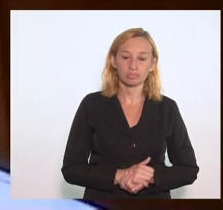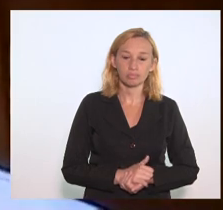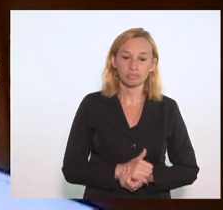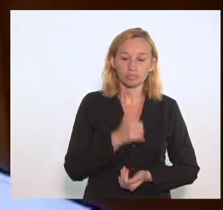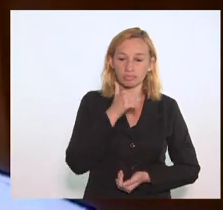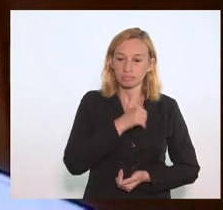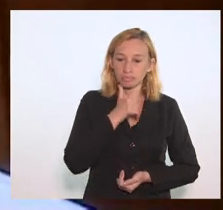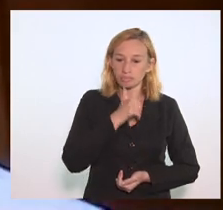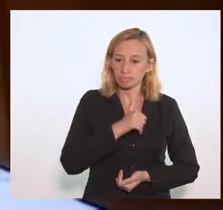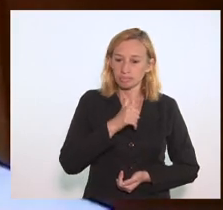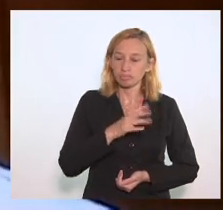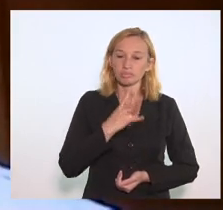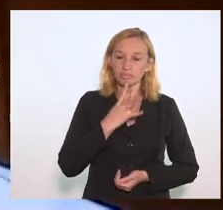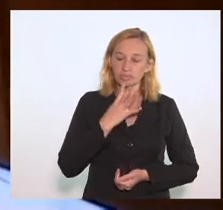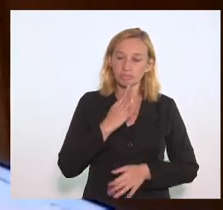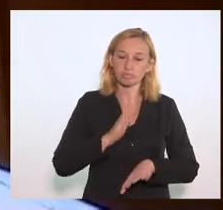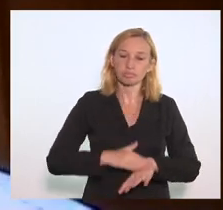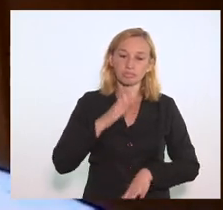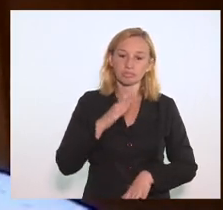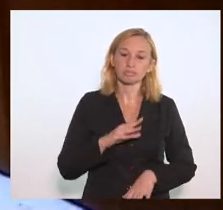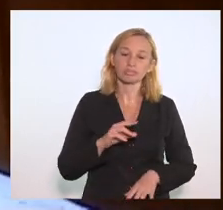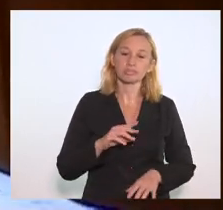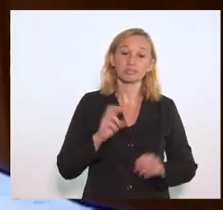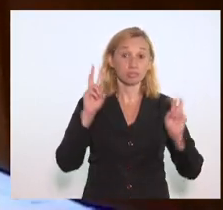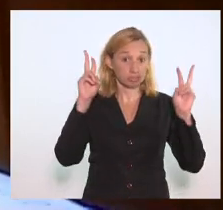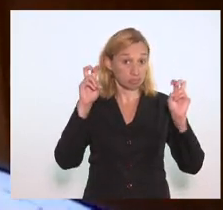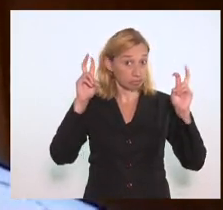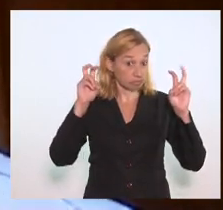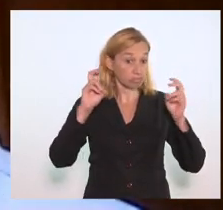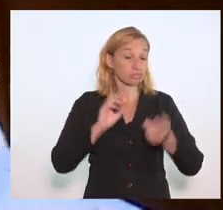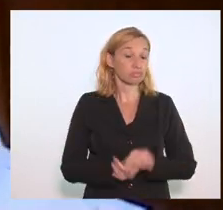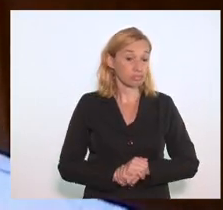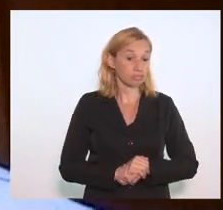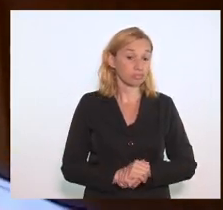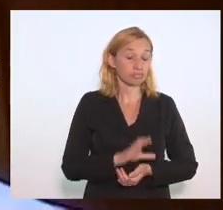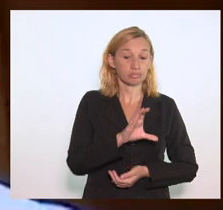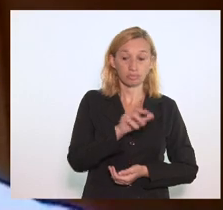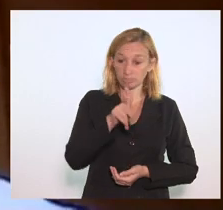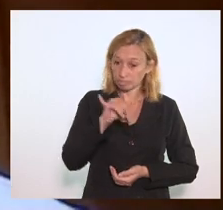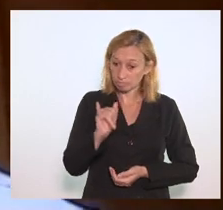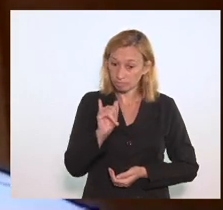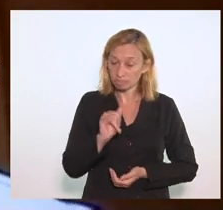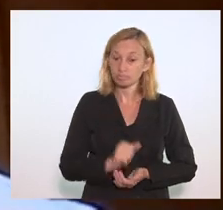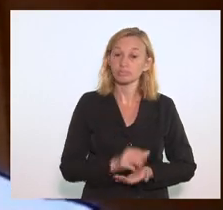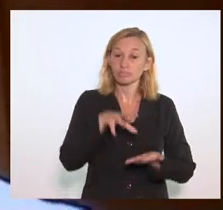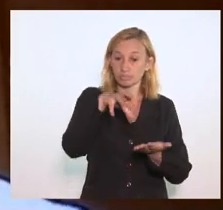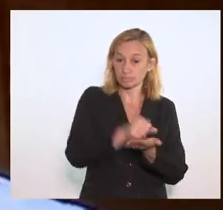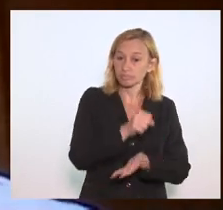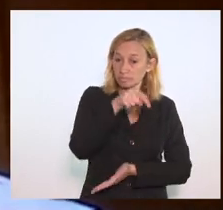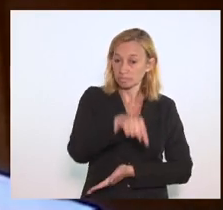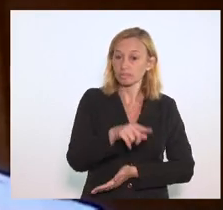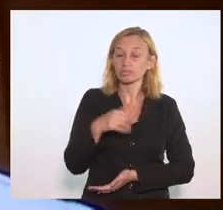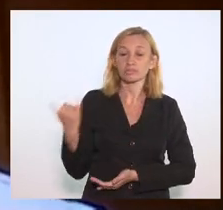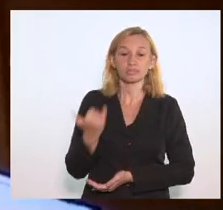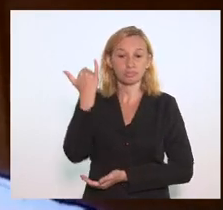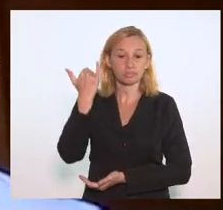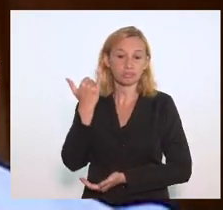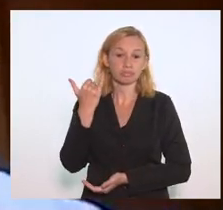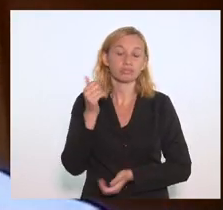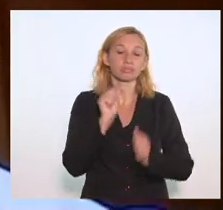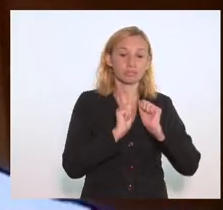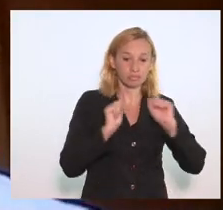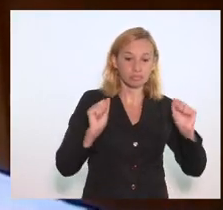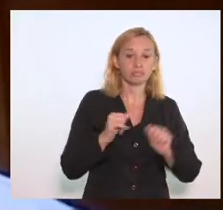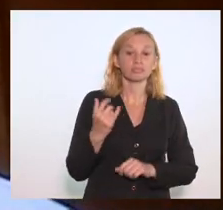profundas conhecedoras do tema que é objeto desta CPI. Então, primeiro, fazer o registro da importância desses assessoramentos.